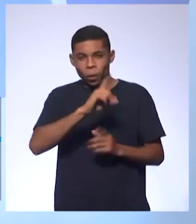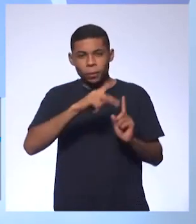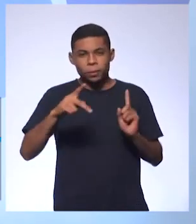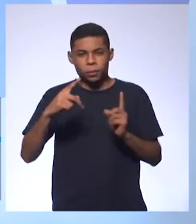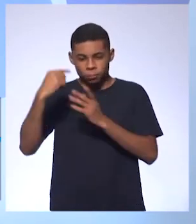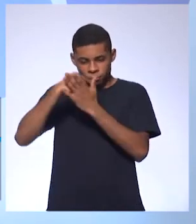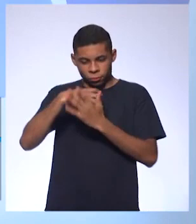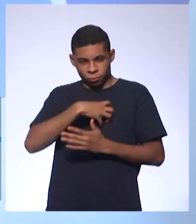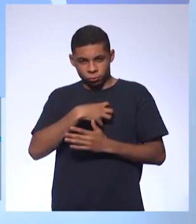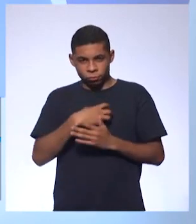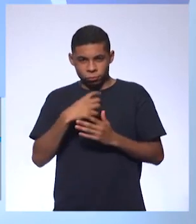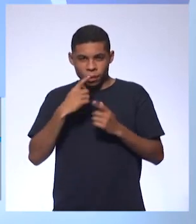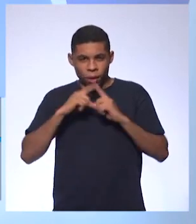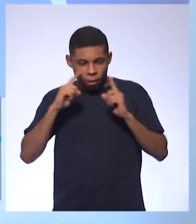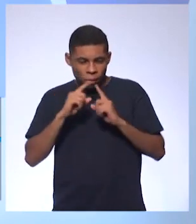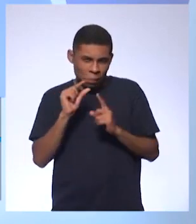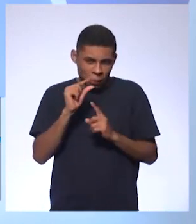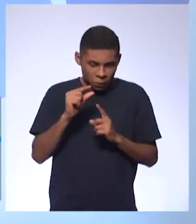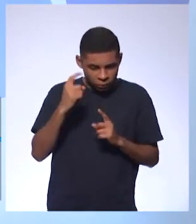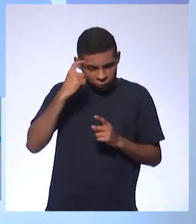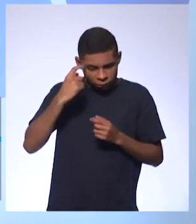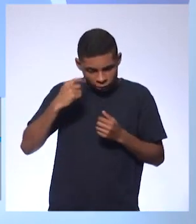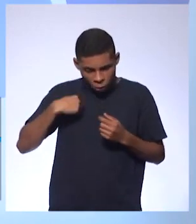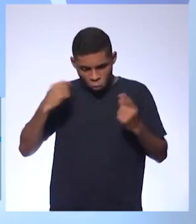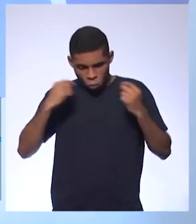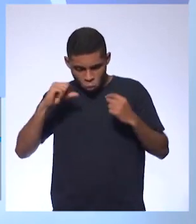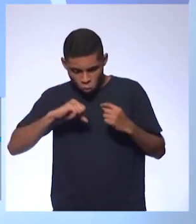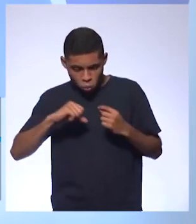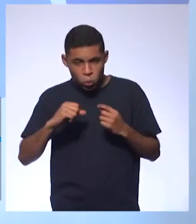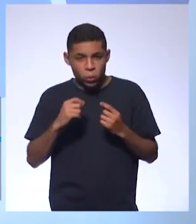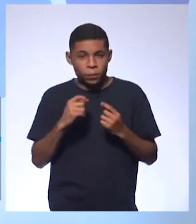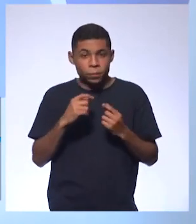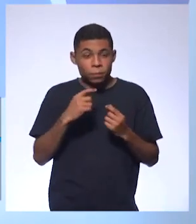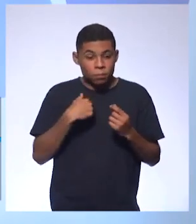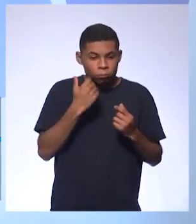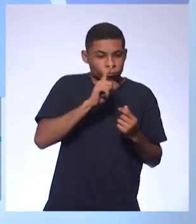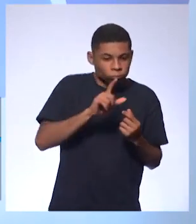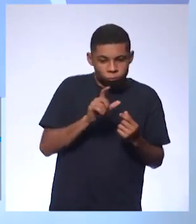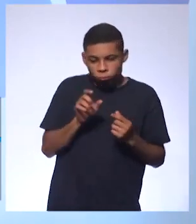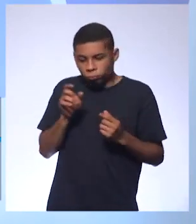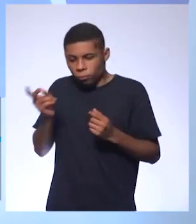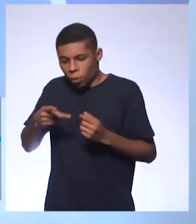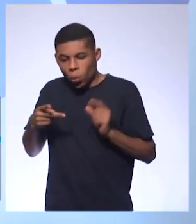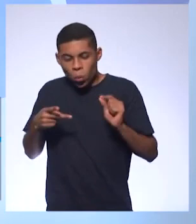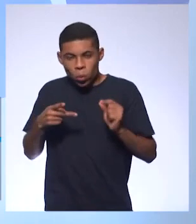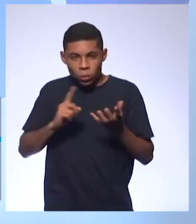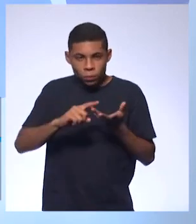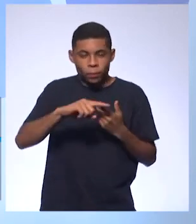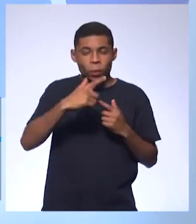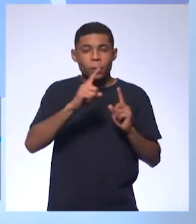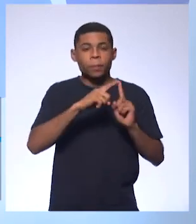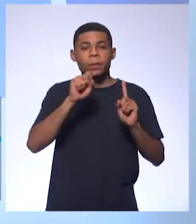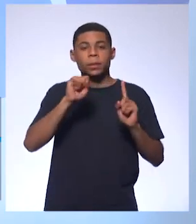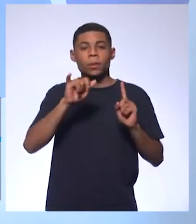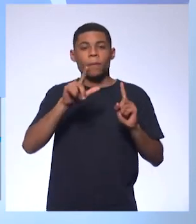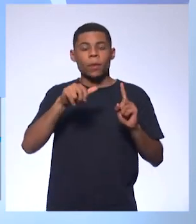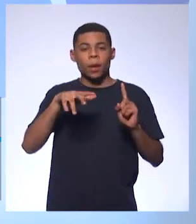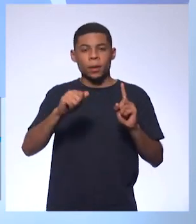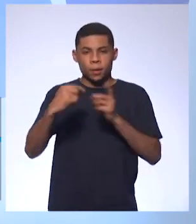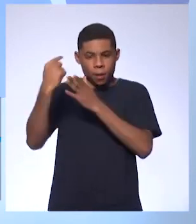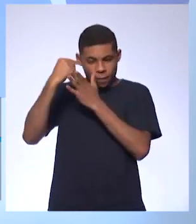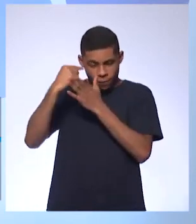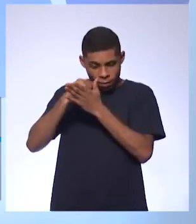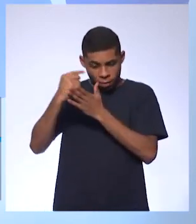Professora Eliane, uma reflexão de si mesmo, analisando seus erros e acertos. Professora Silvana, avaliar a si